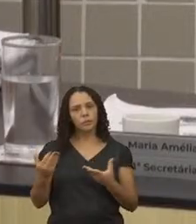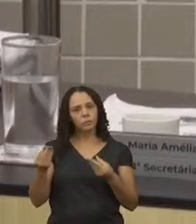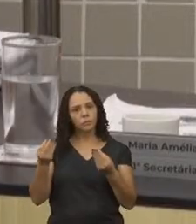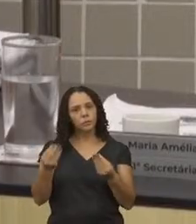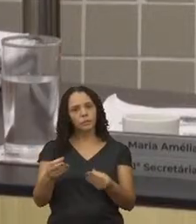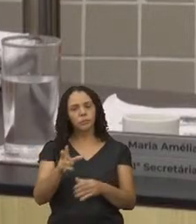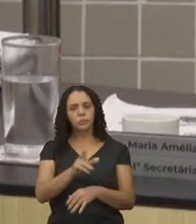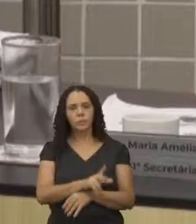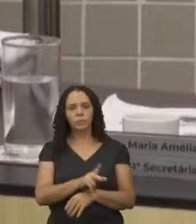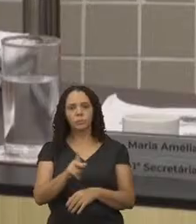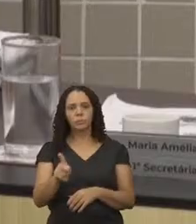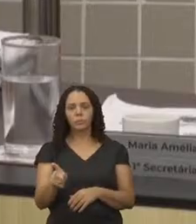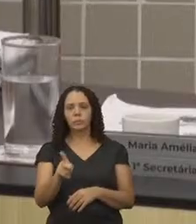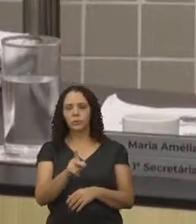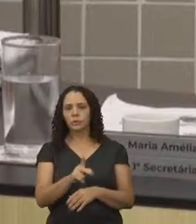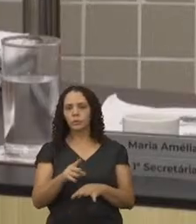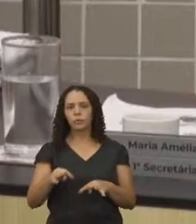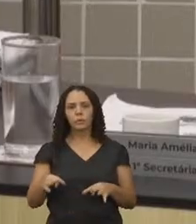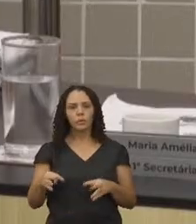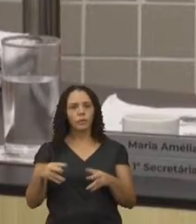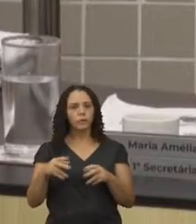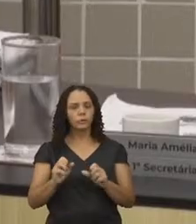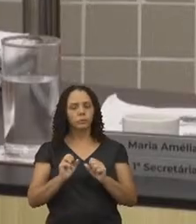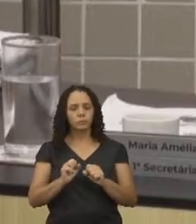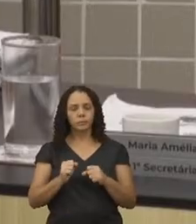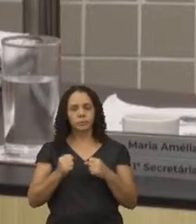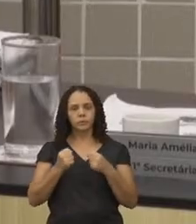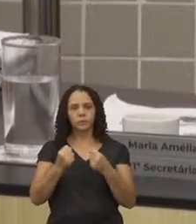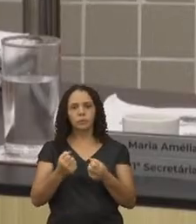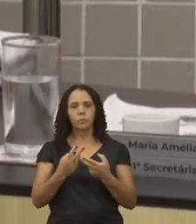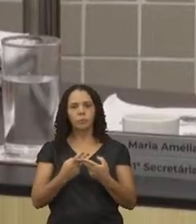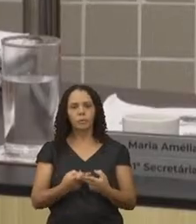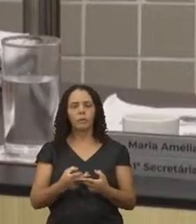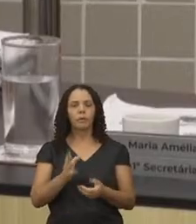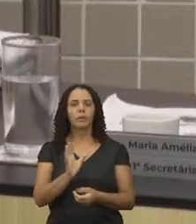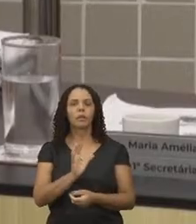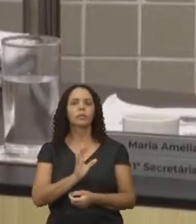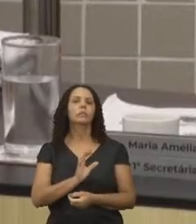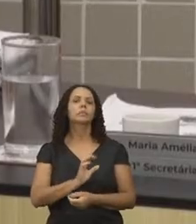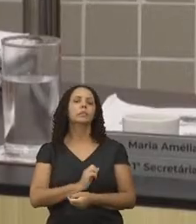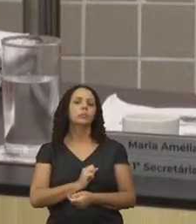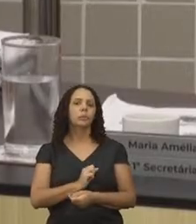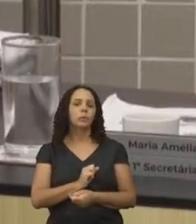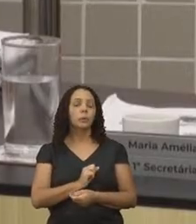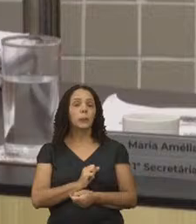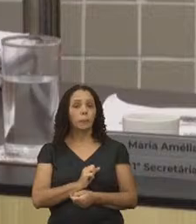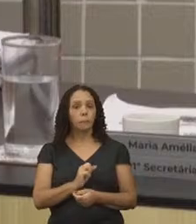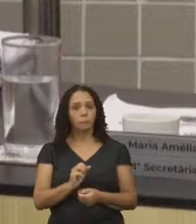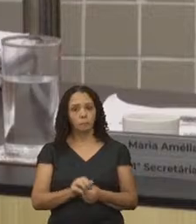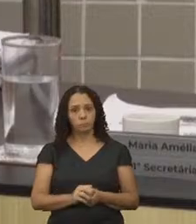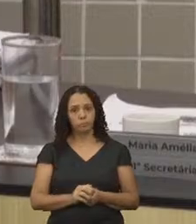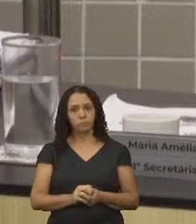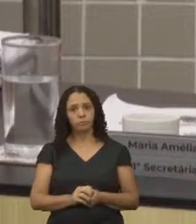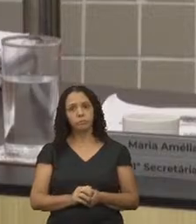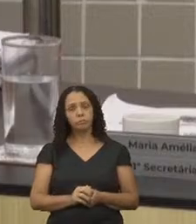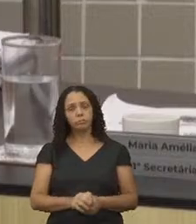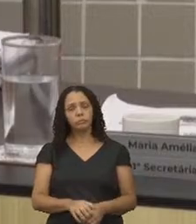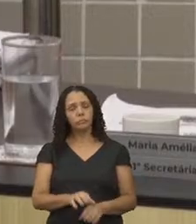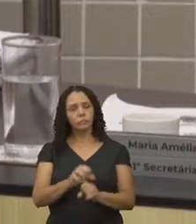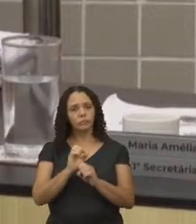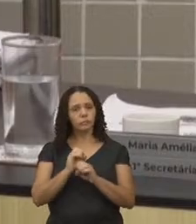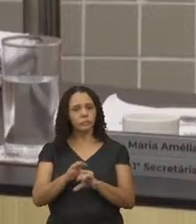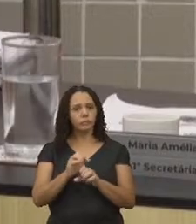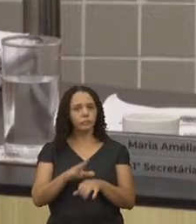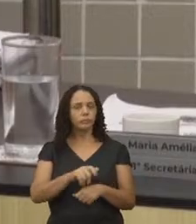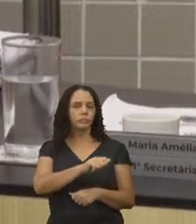os professores e professoras que, com dedicação, paciência e amor, conduzem as mãos e as mentes de